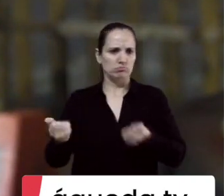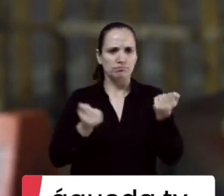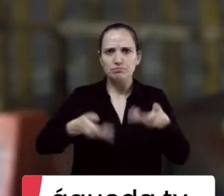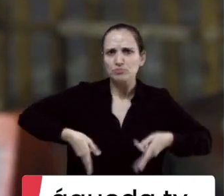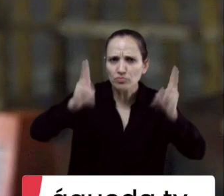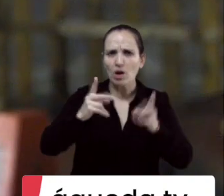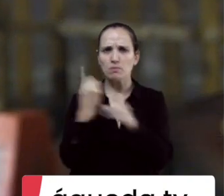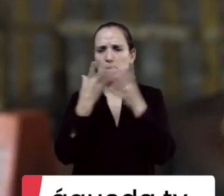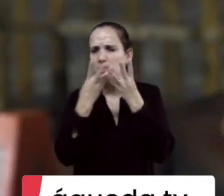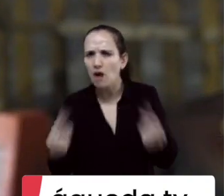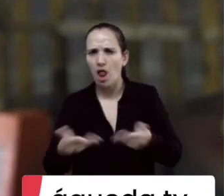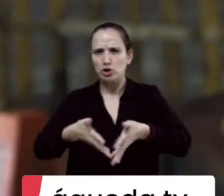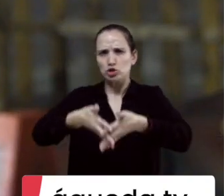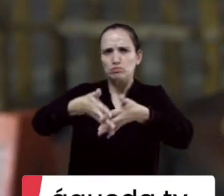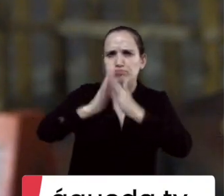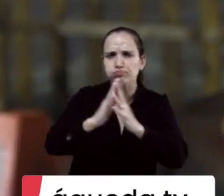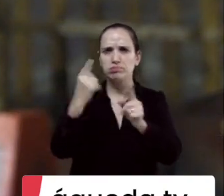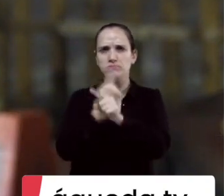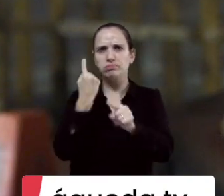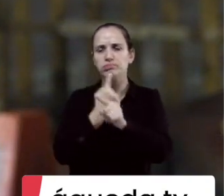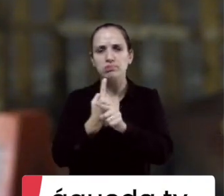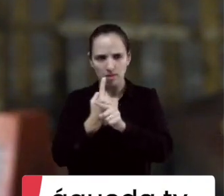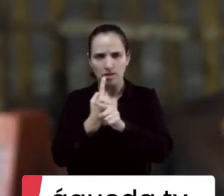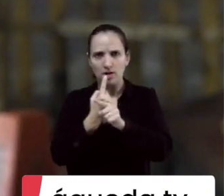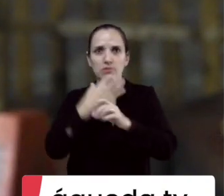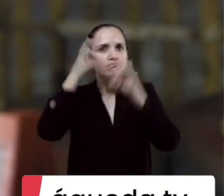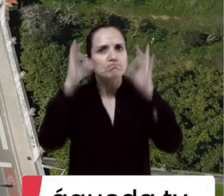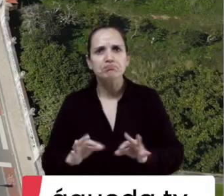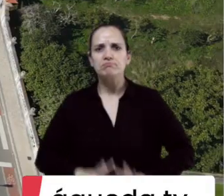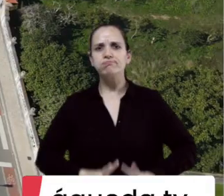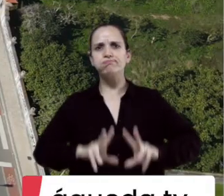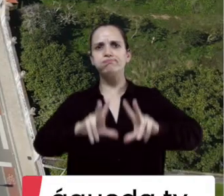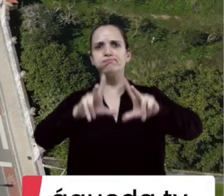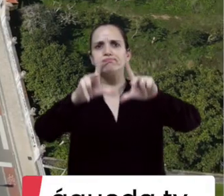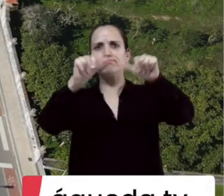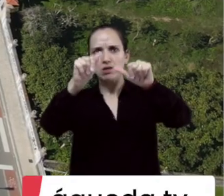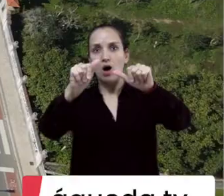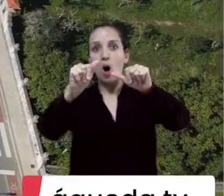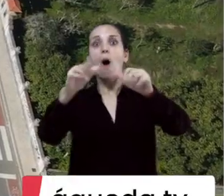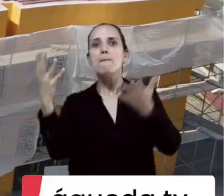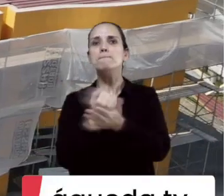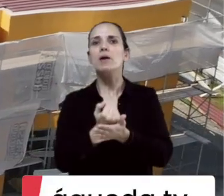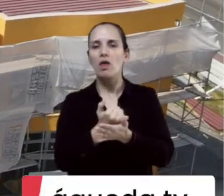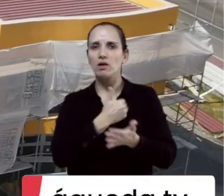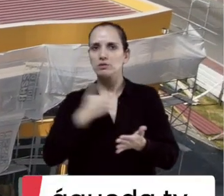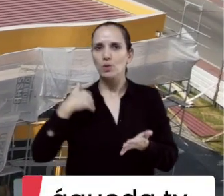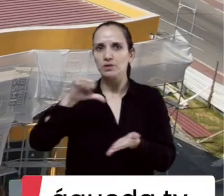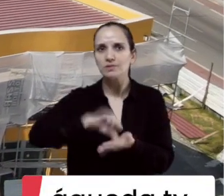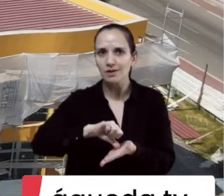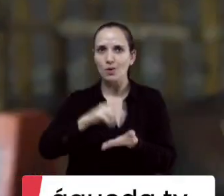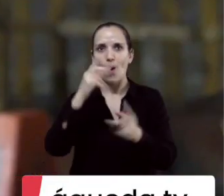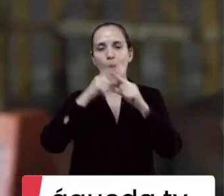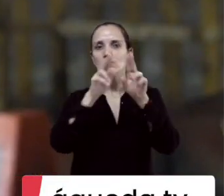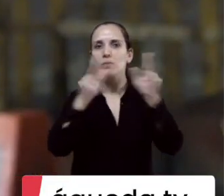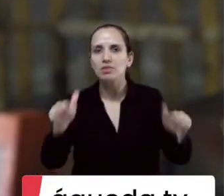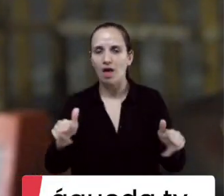em equipamentos ou infraestruturas que evidenciam um território em franco desenvolvimento. O mercado municipal, o centro de saúde, o